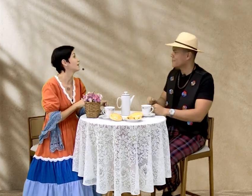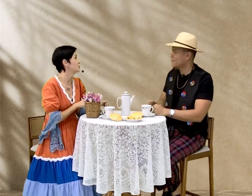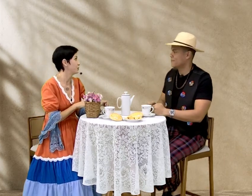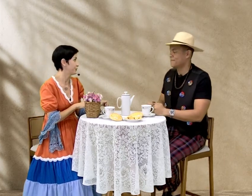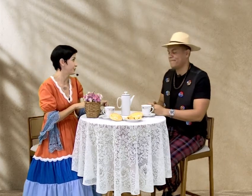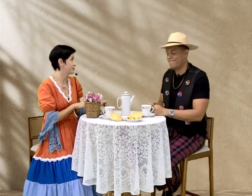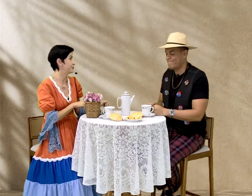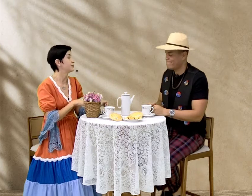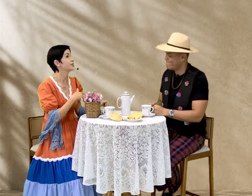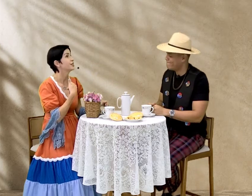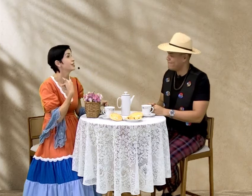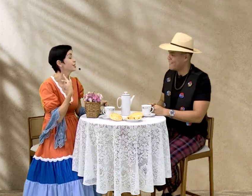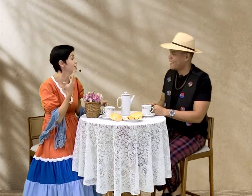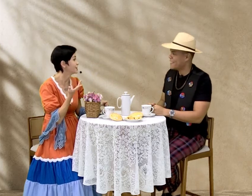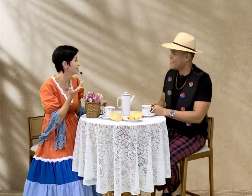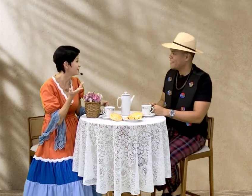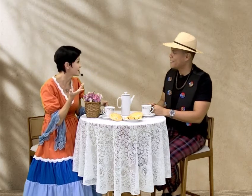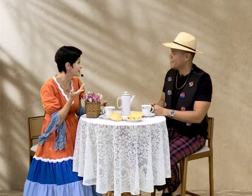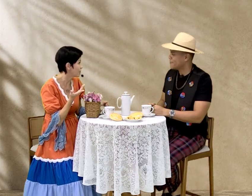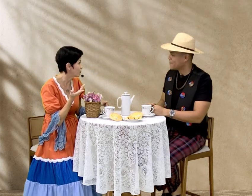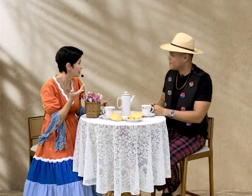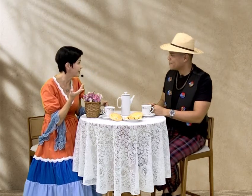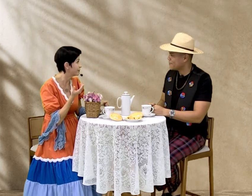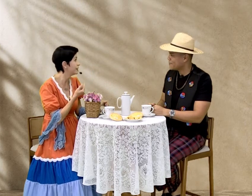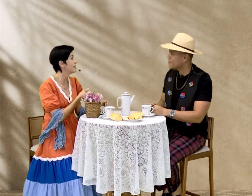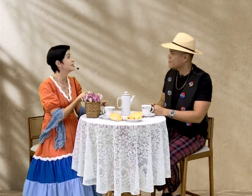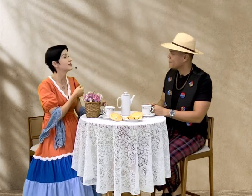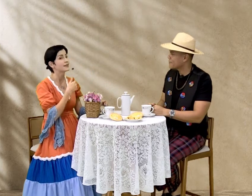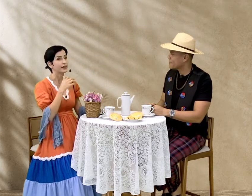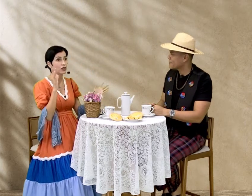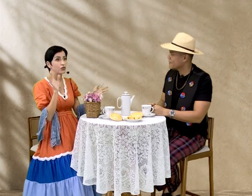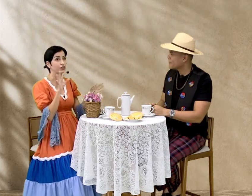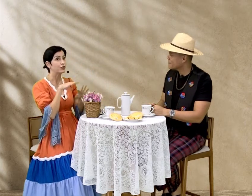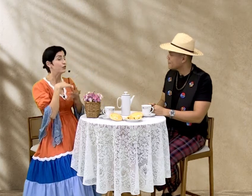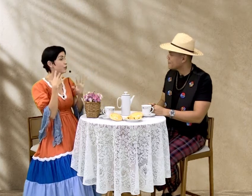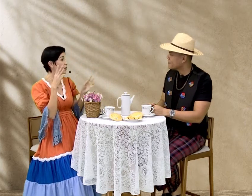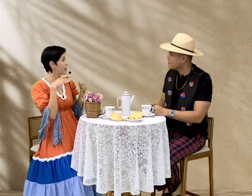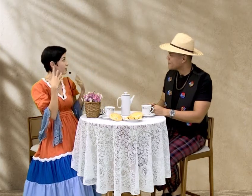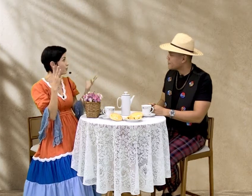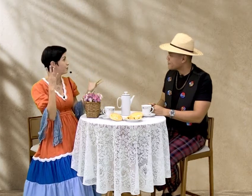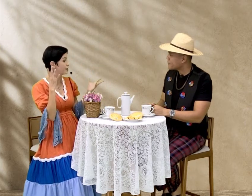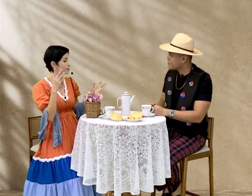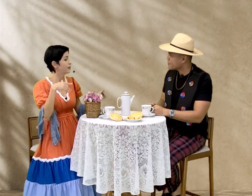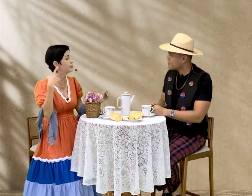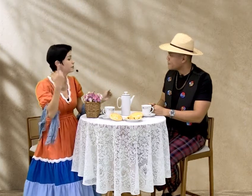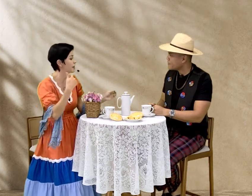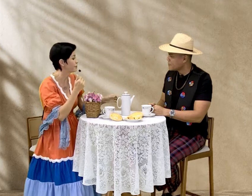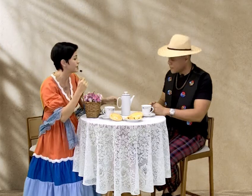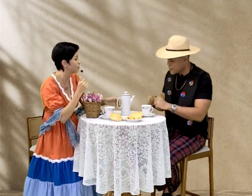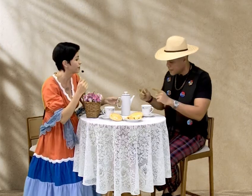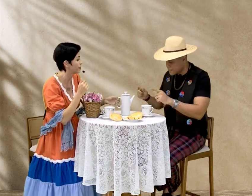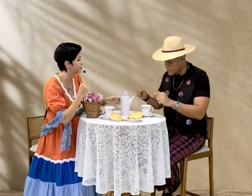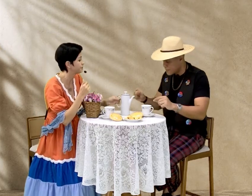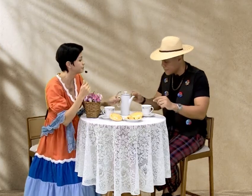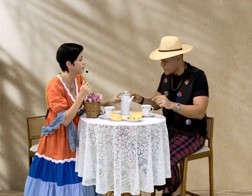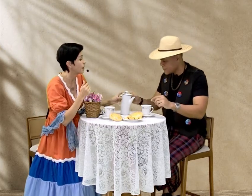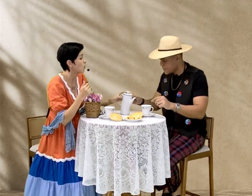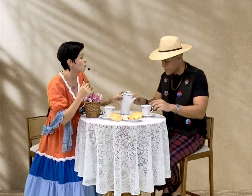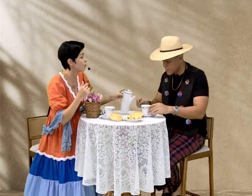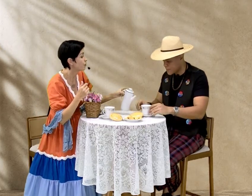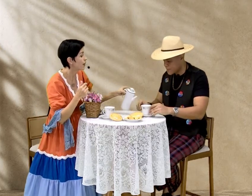um lado, meu filho. E diz que essa mulher, certa noite, ouviu aquela conversa. Vá tomar um cafezinho, vá.